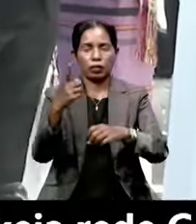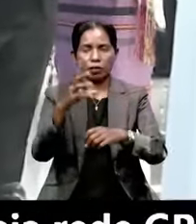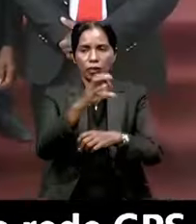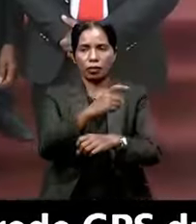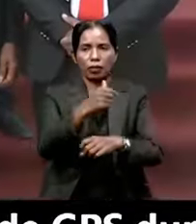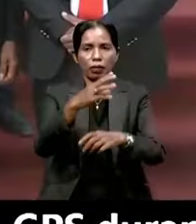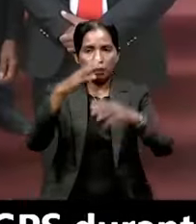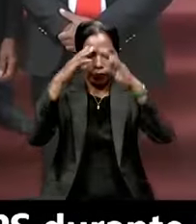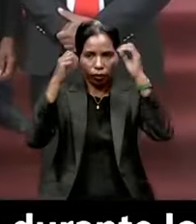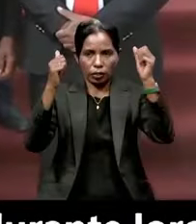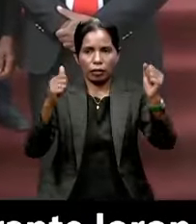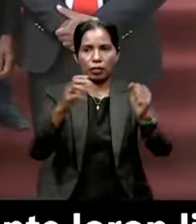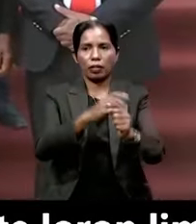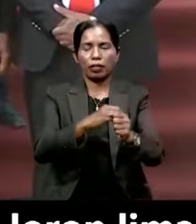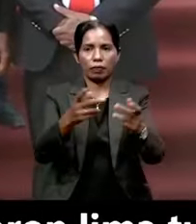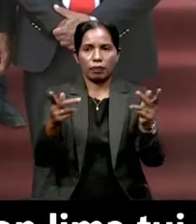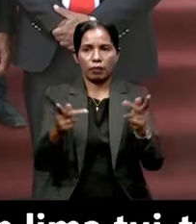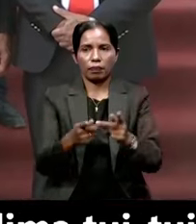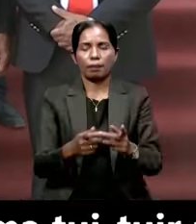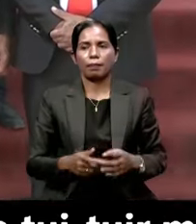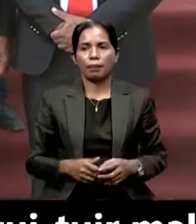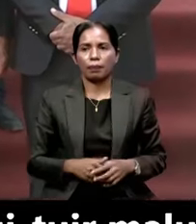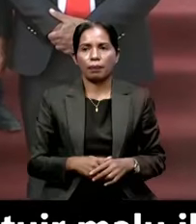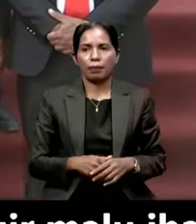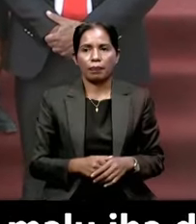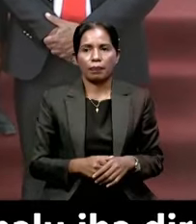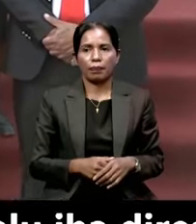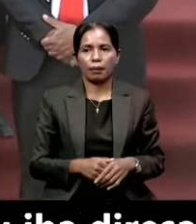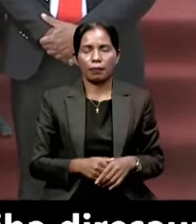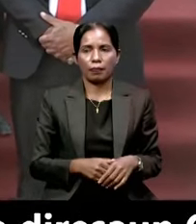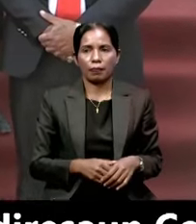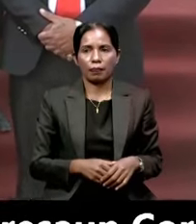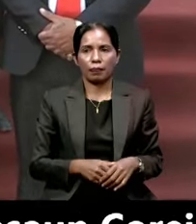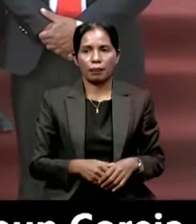autoridade nacional licenciamento ambiental Santina de Jesus, Marito da Costa, GMN.